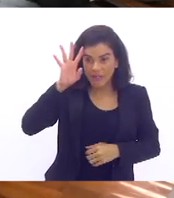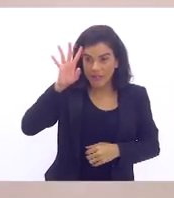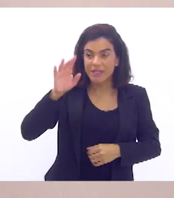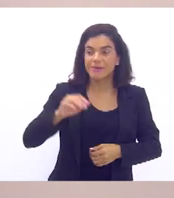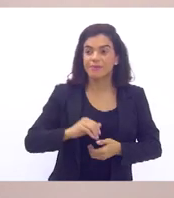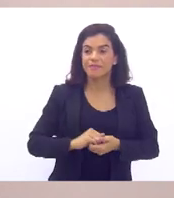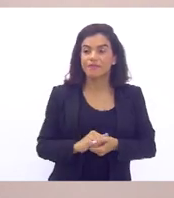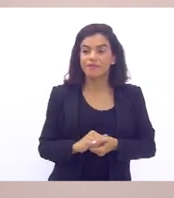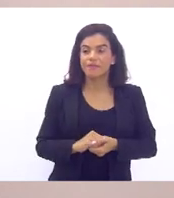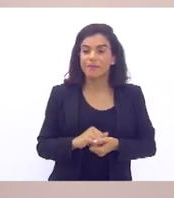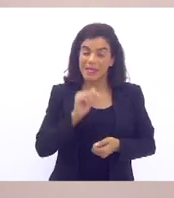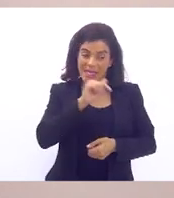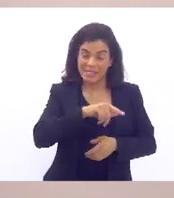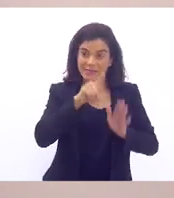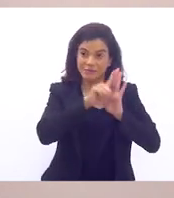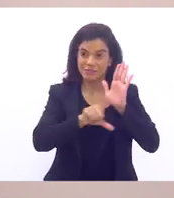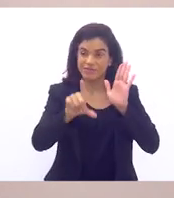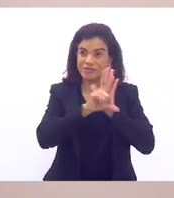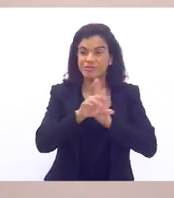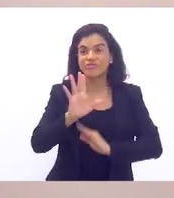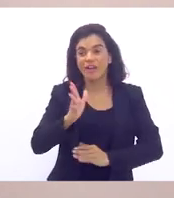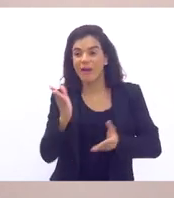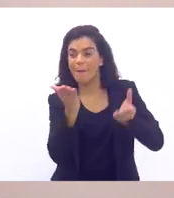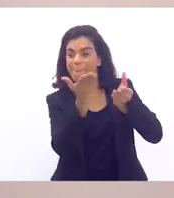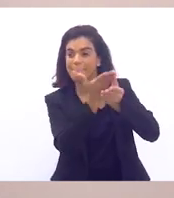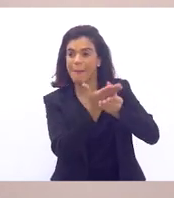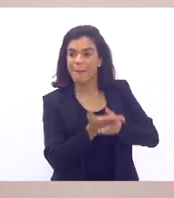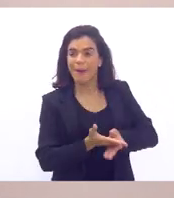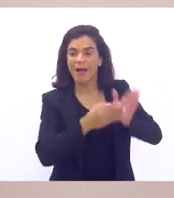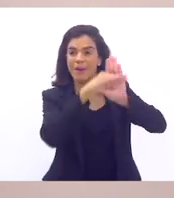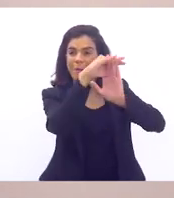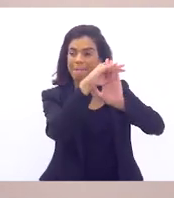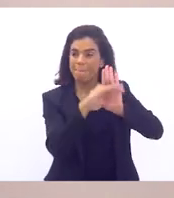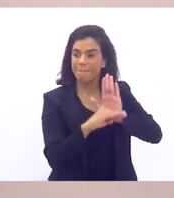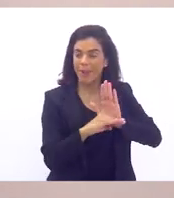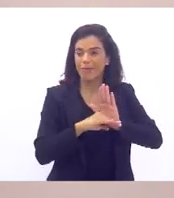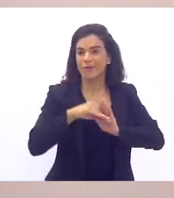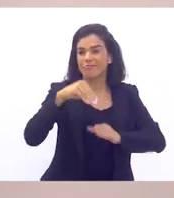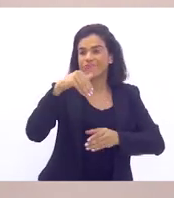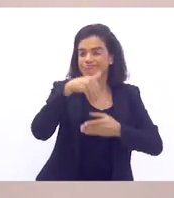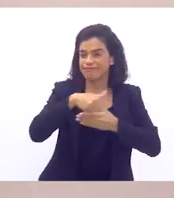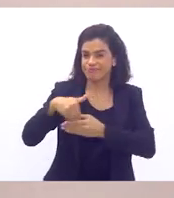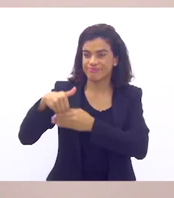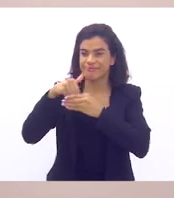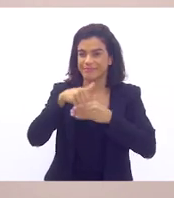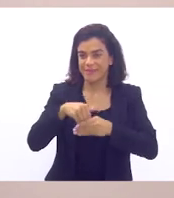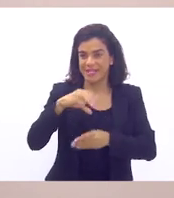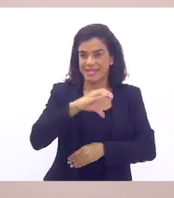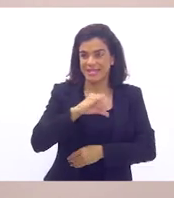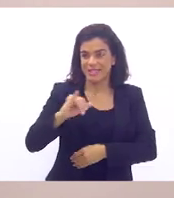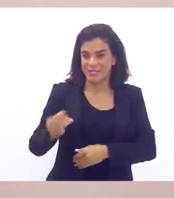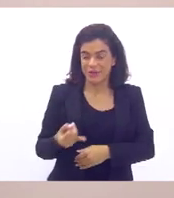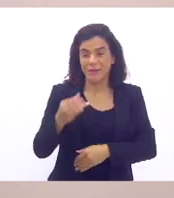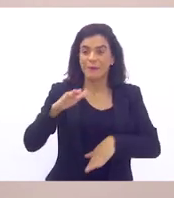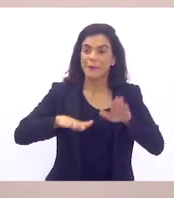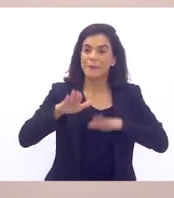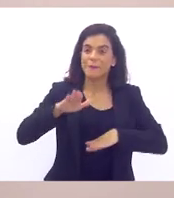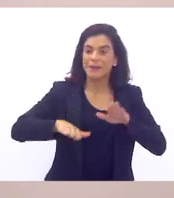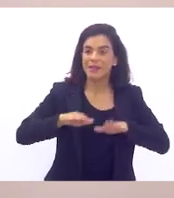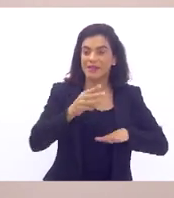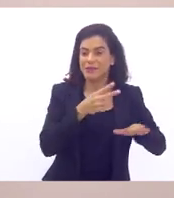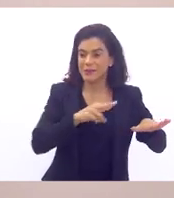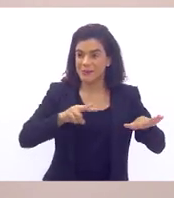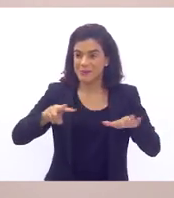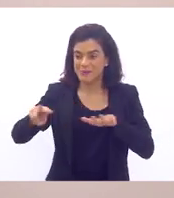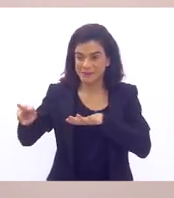amanhã esse projeto já vai entrar em Pauta nesse CNJ e depois na semana que vem dependendo aí da articulação do